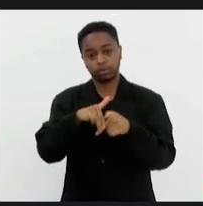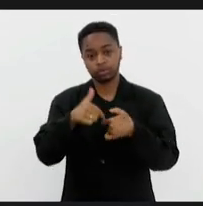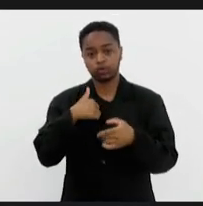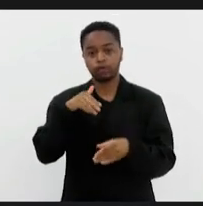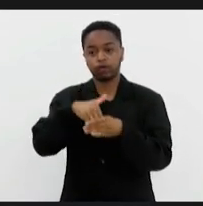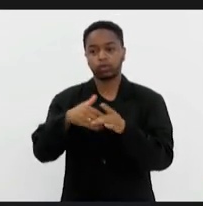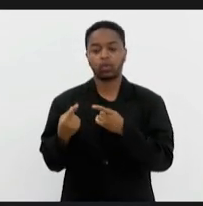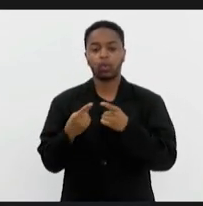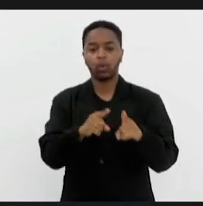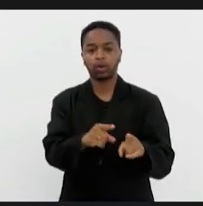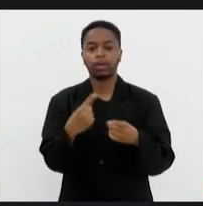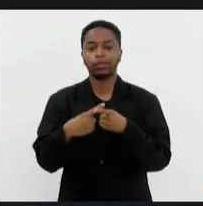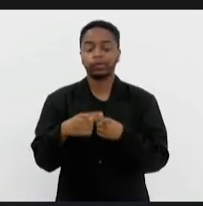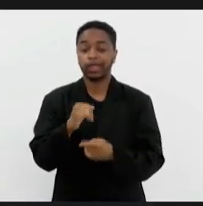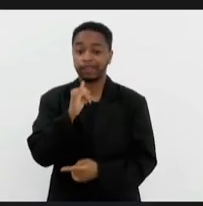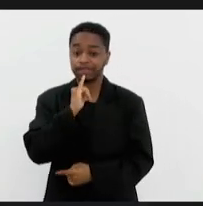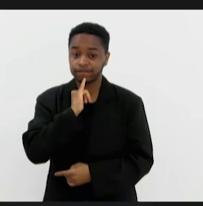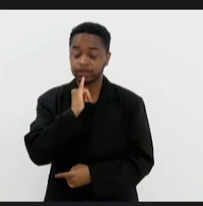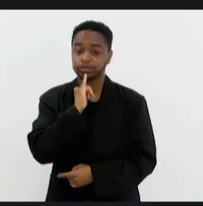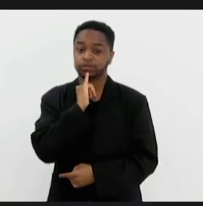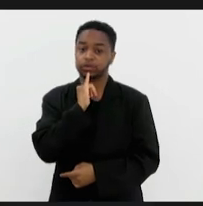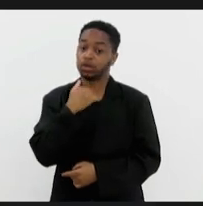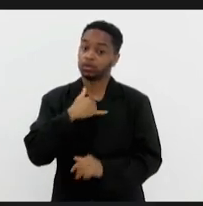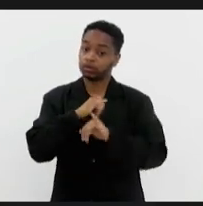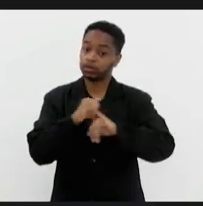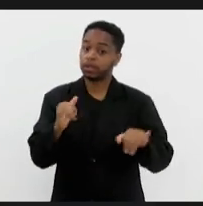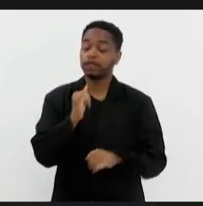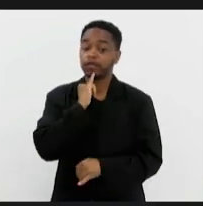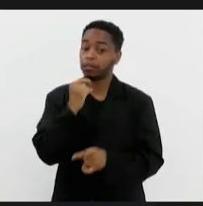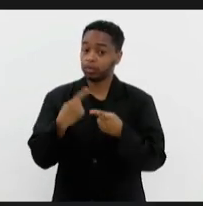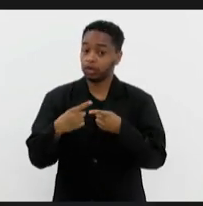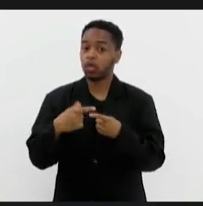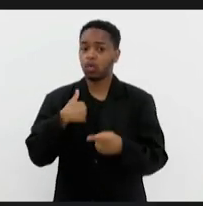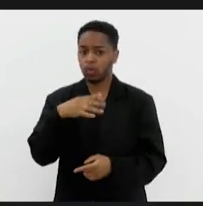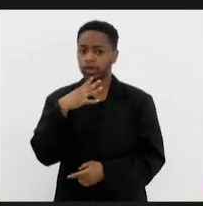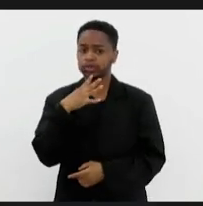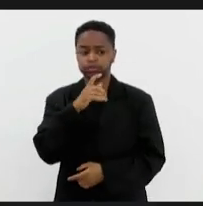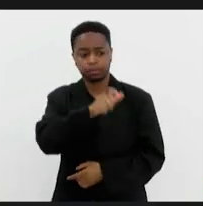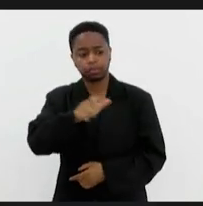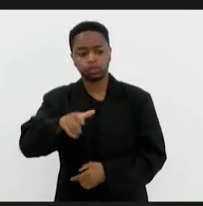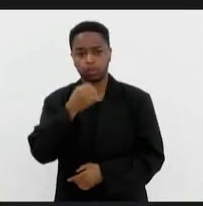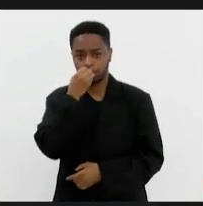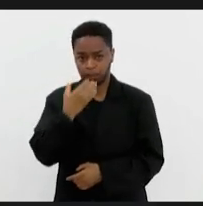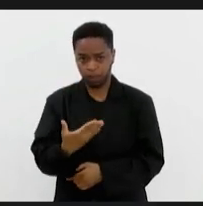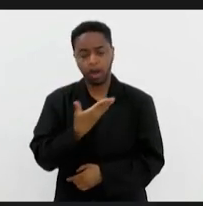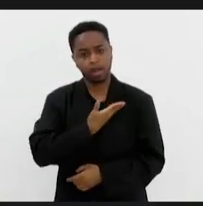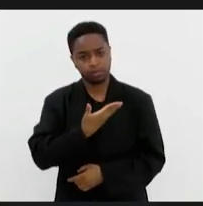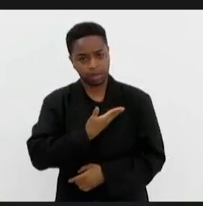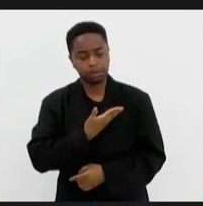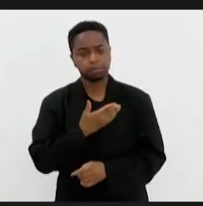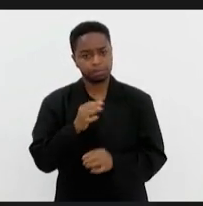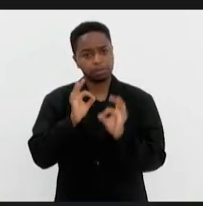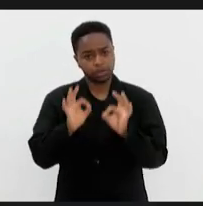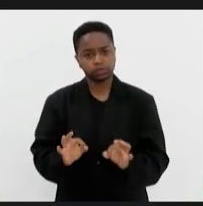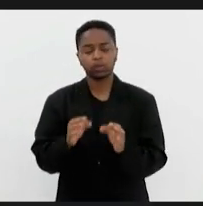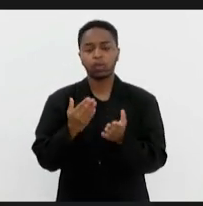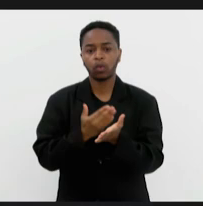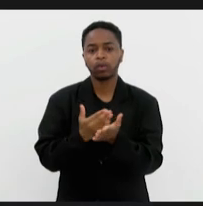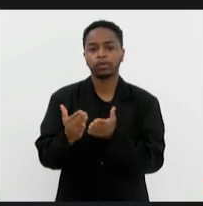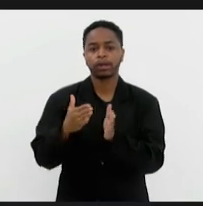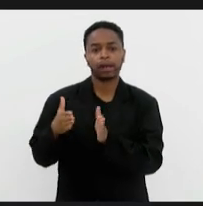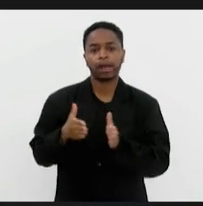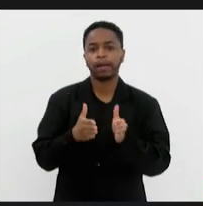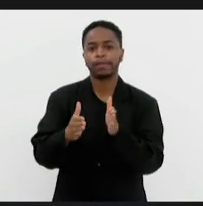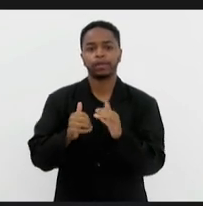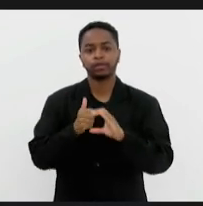Porque, infelizmente, e aí digo infelizmente, porque conheço bons amigos que começaram o seu caminho cristão